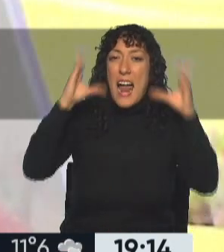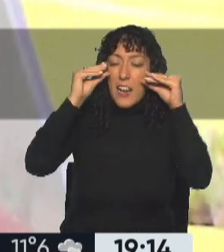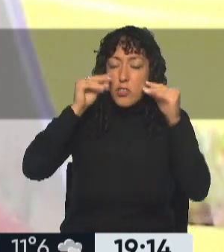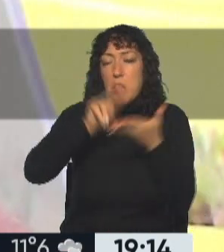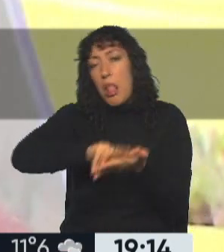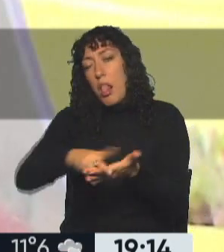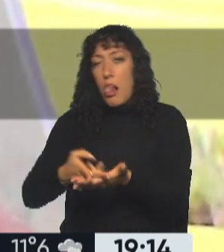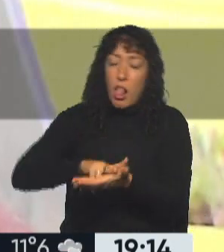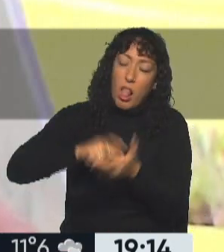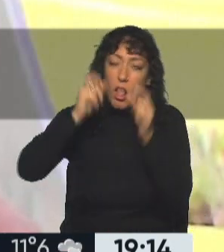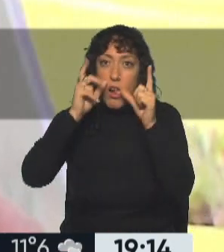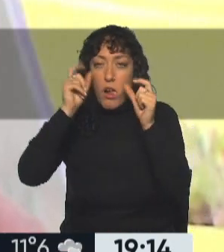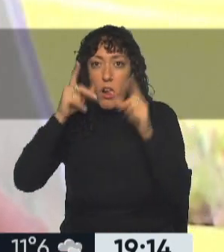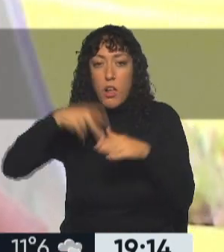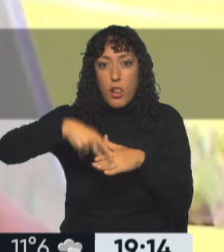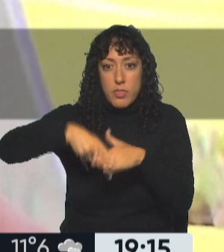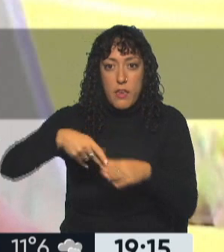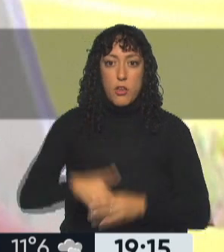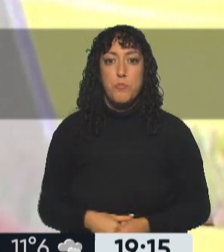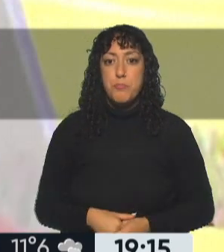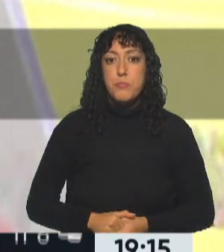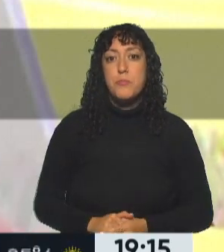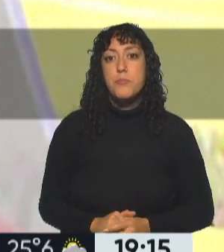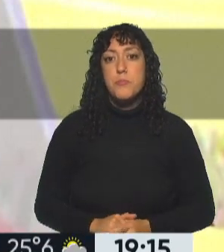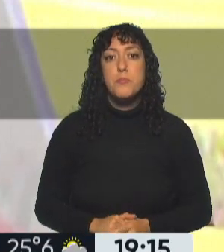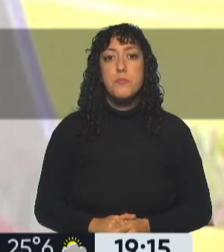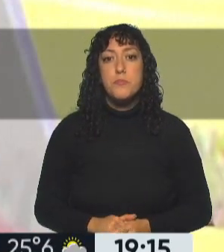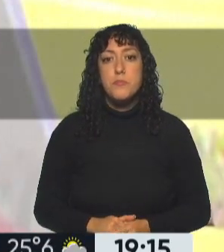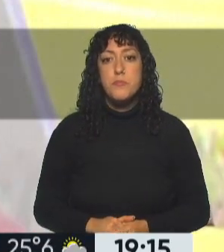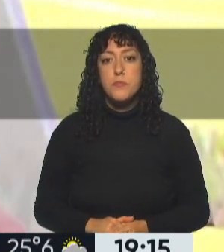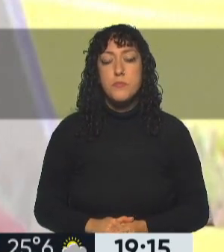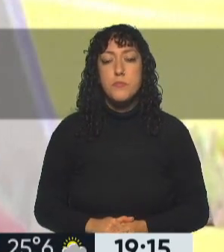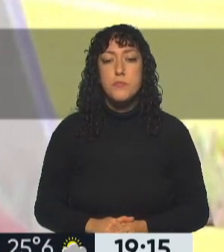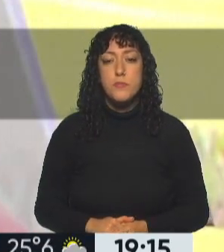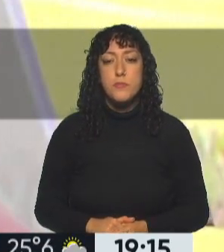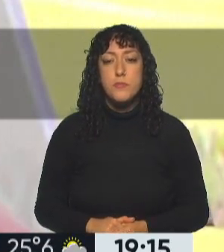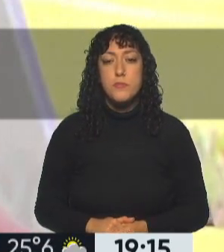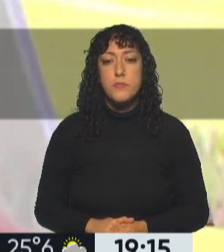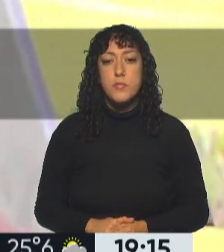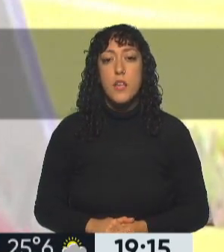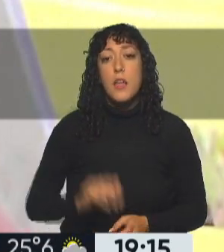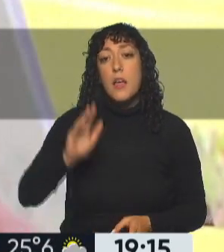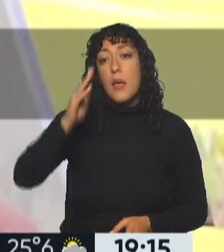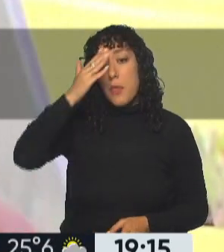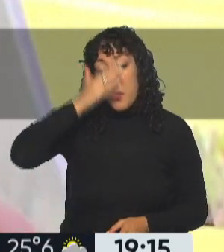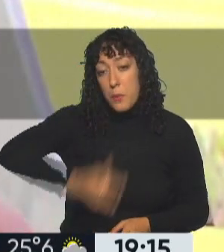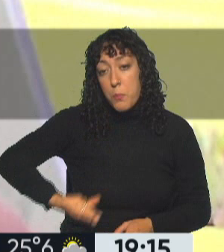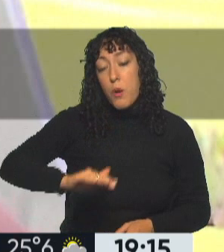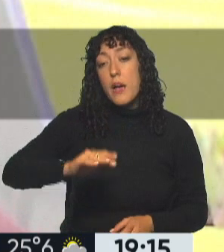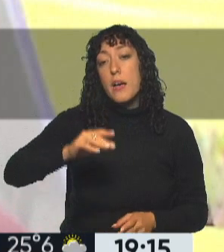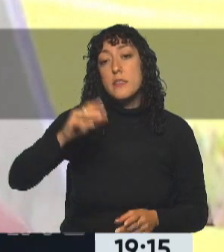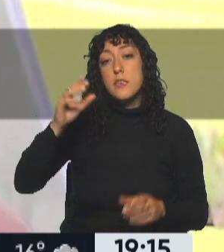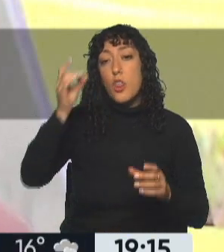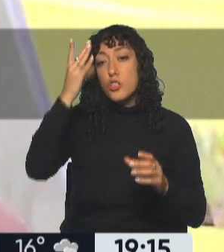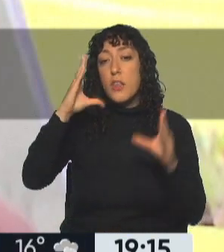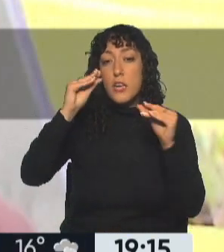ministrado e confesso que eu, como acordo muito durante a noite, é normal, depois da meia-noite